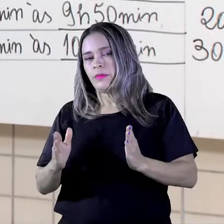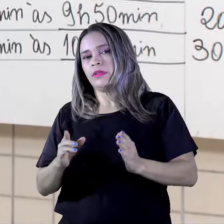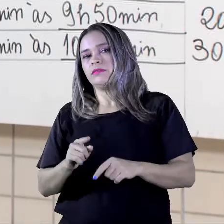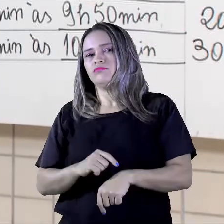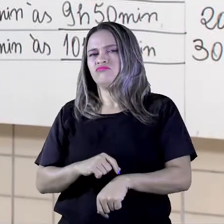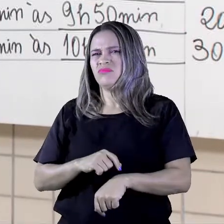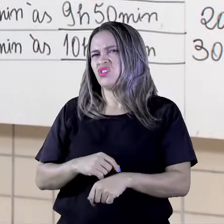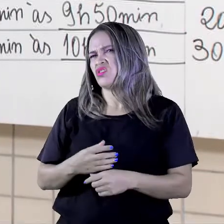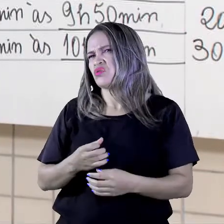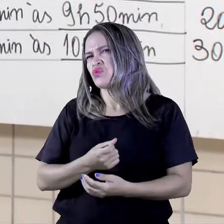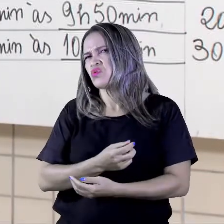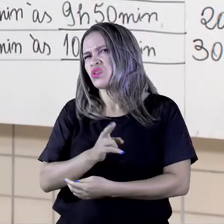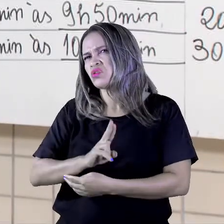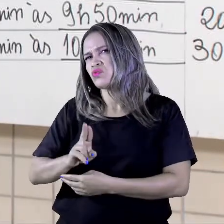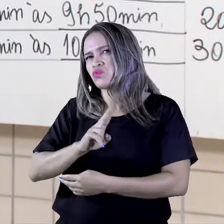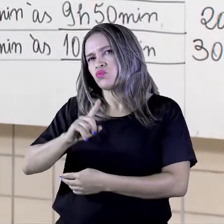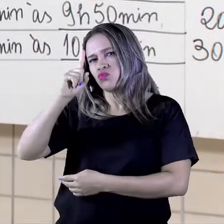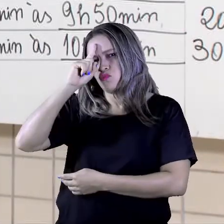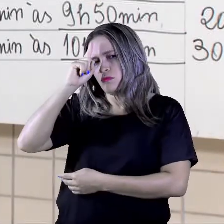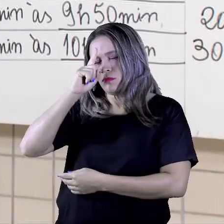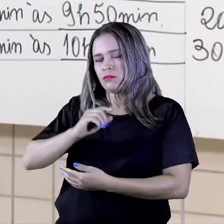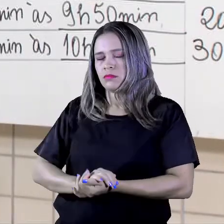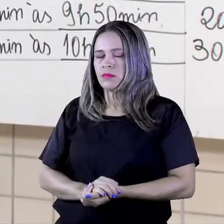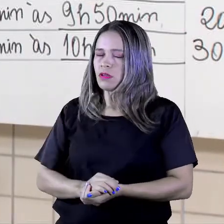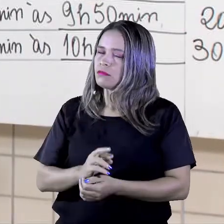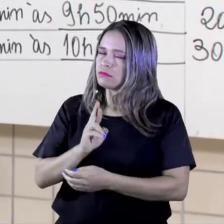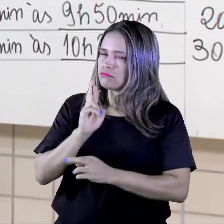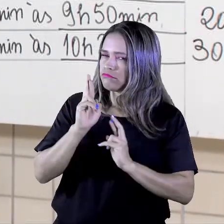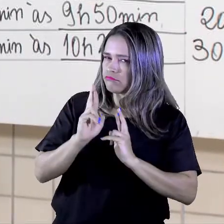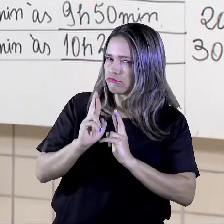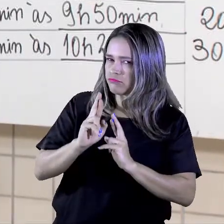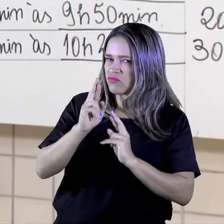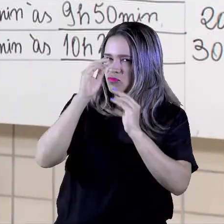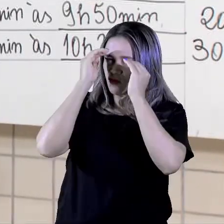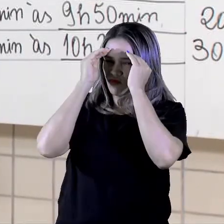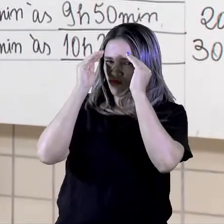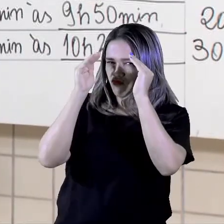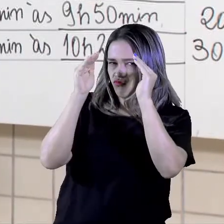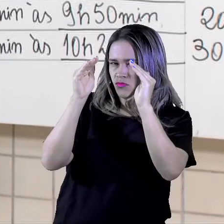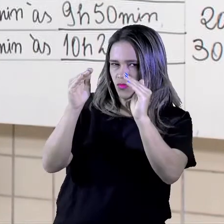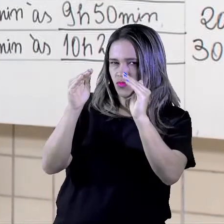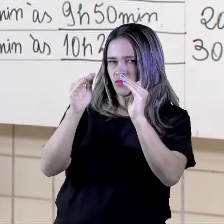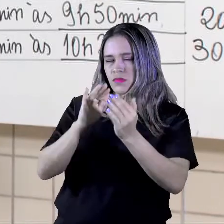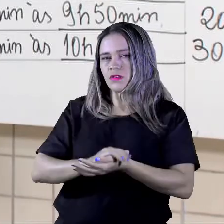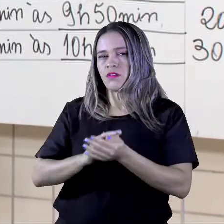que a gente faz no nosso dia a dia. Espero que você tenha se concentrado, que você tenha